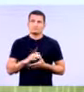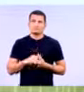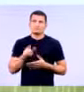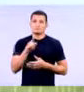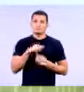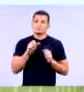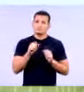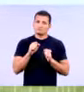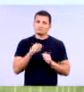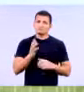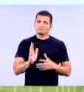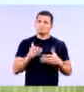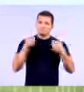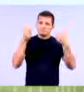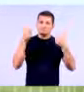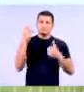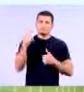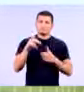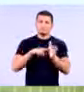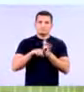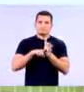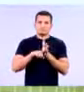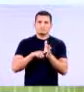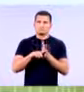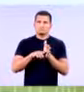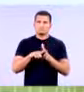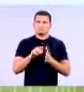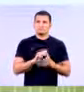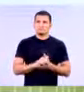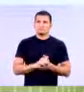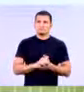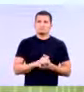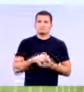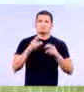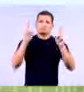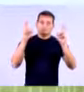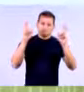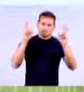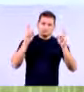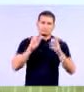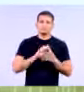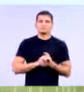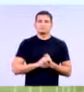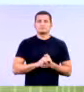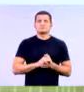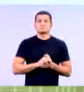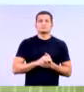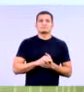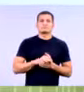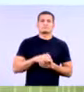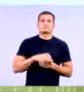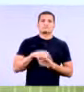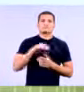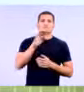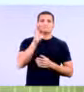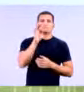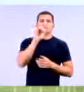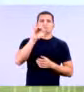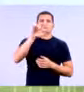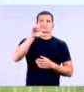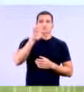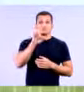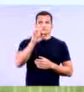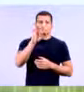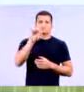possa aprimorar, afinar a sua busca. Essa das aspas, do tipo do arquivo, são técnicas que permitem